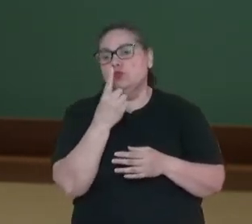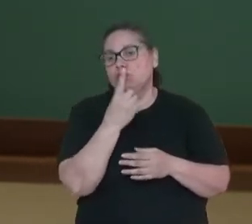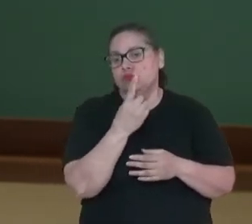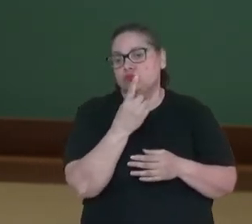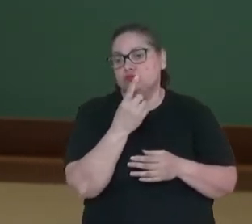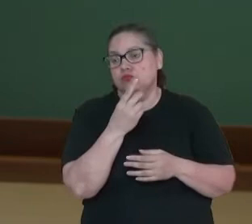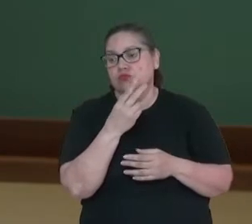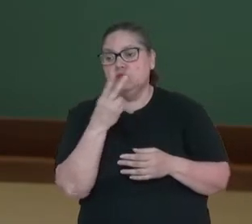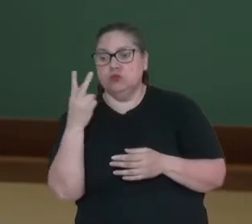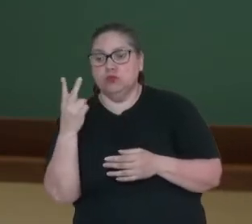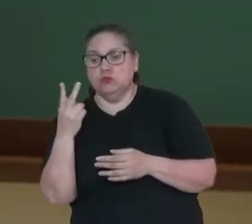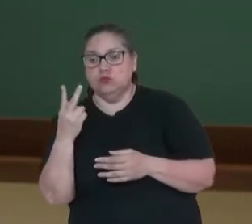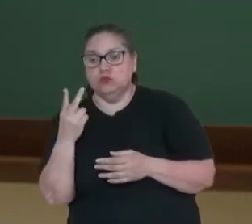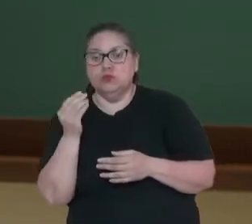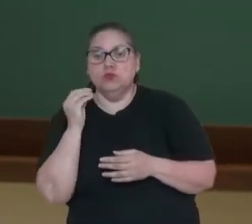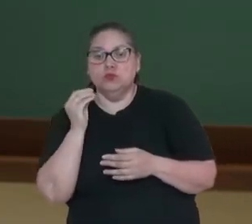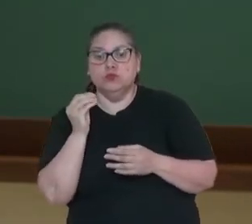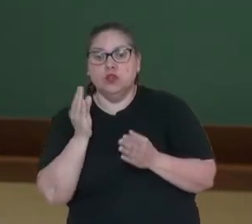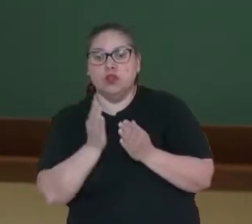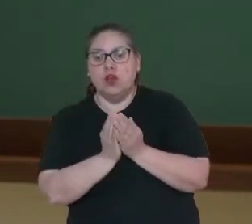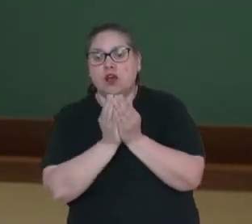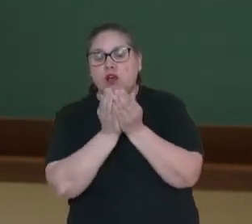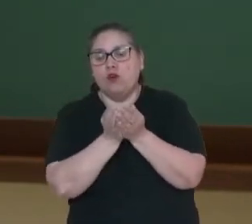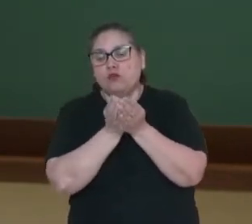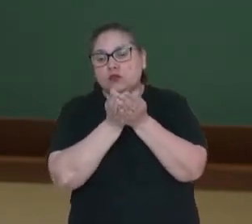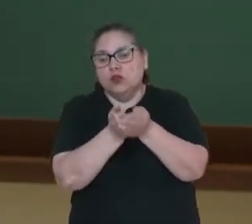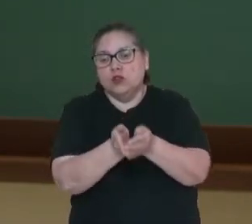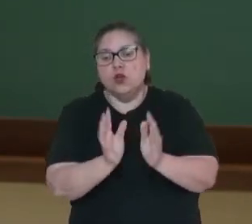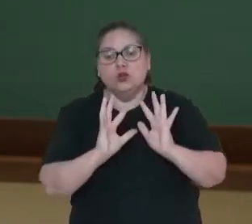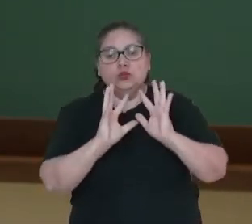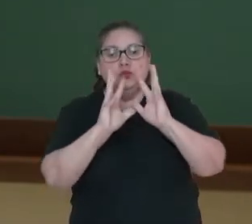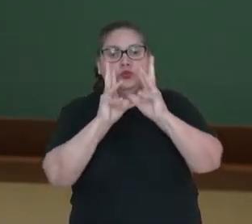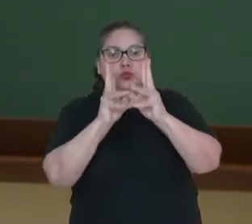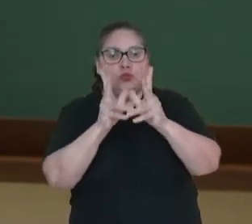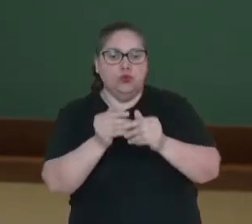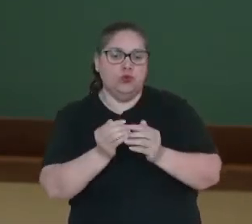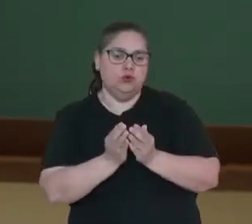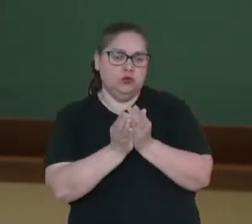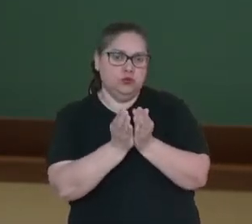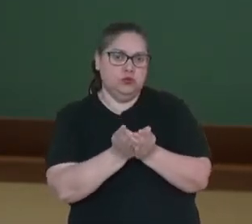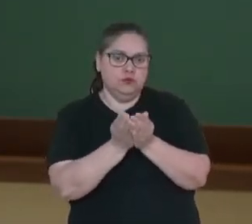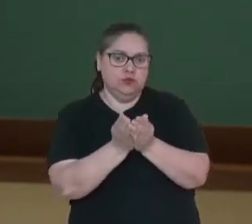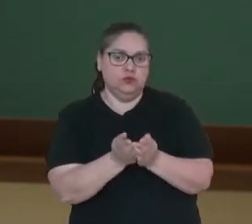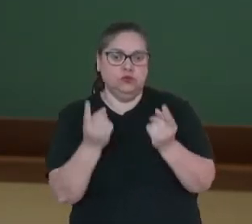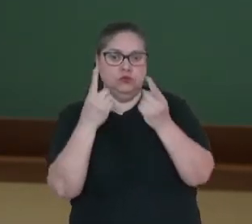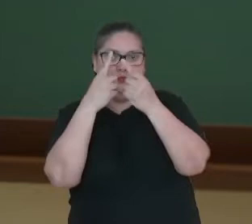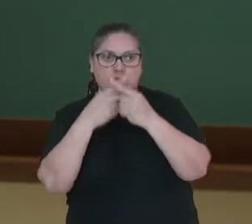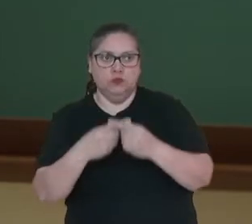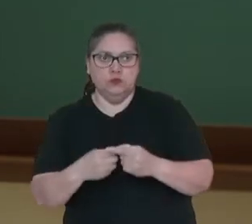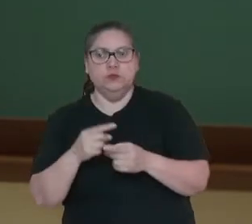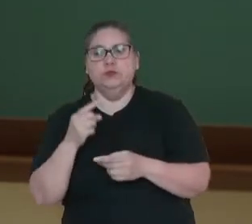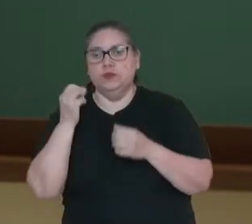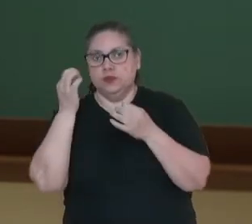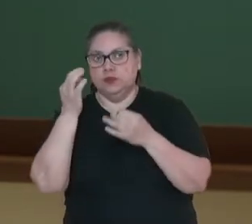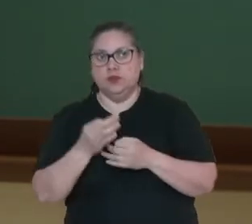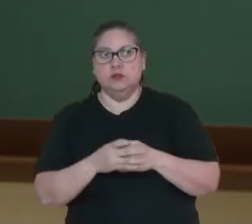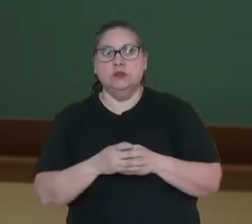dos jogadores conseguir afundar toda a esquadra do adversário.